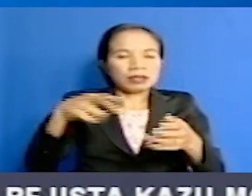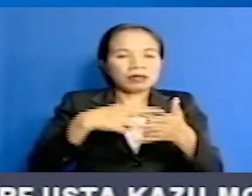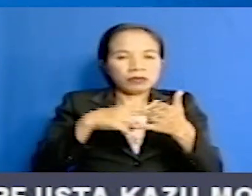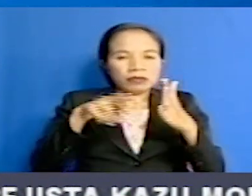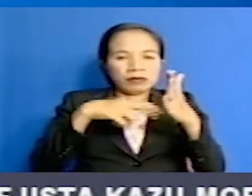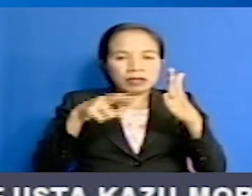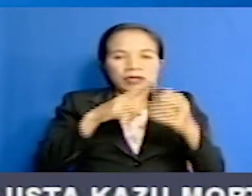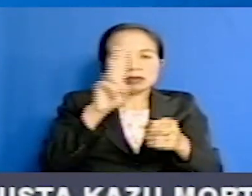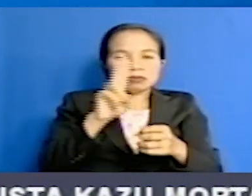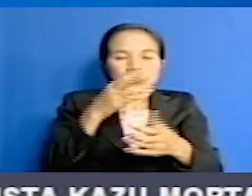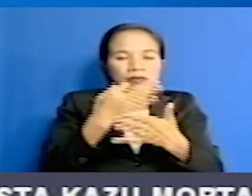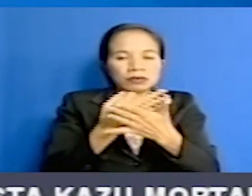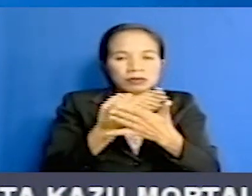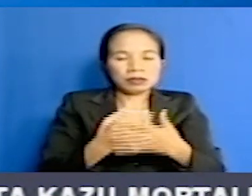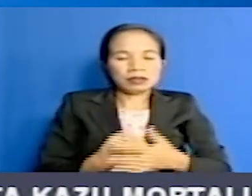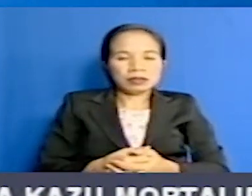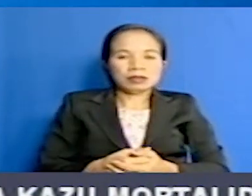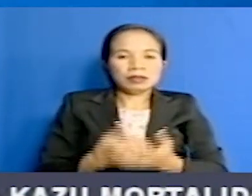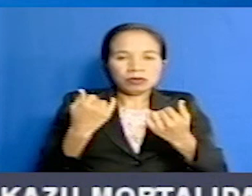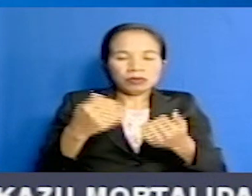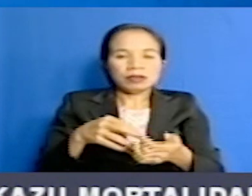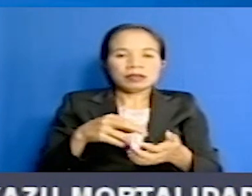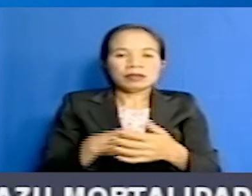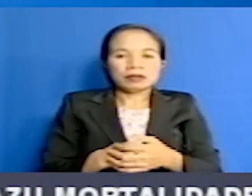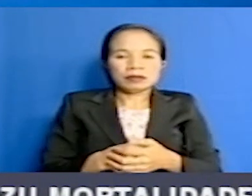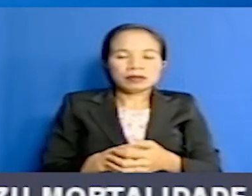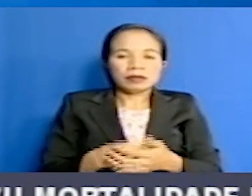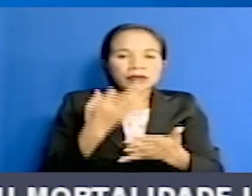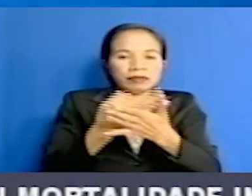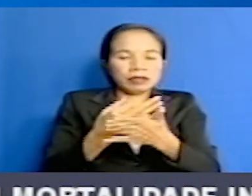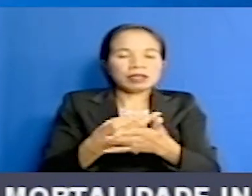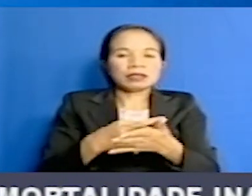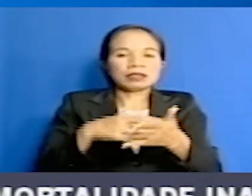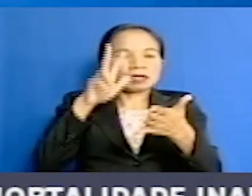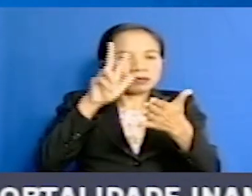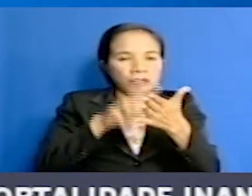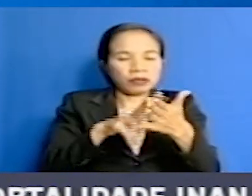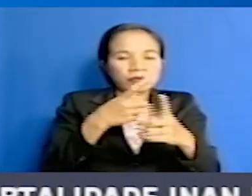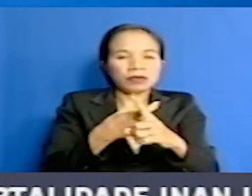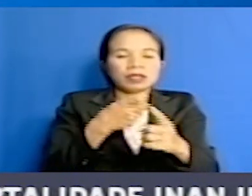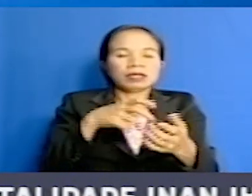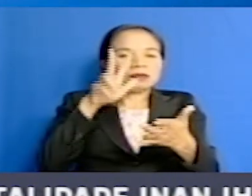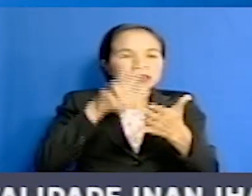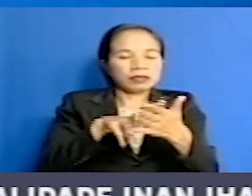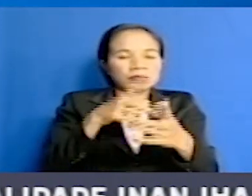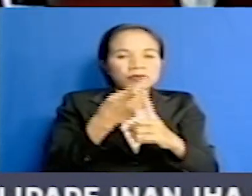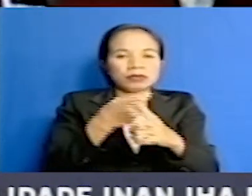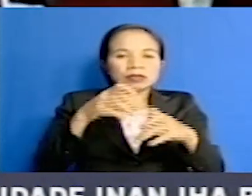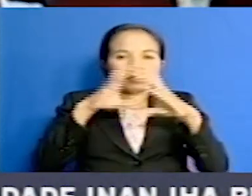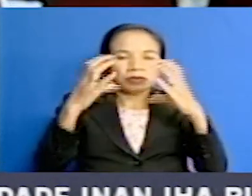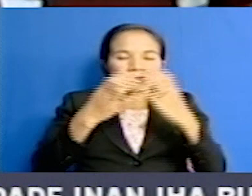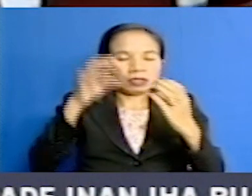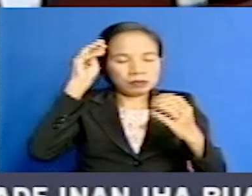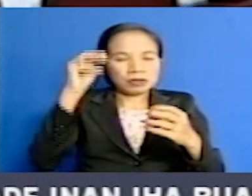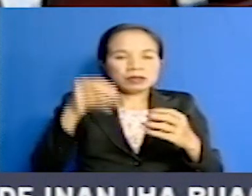regra de execução. Será. Nem que o RIM Finanças aprova, não retém aprovação do Conselho de Ministros, né?